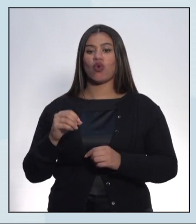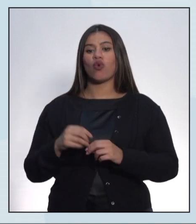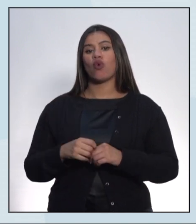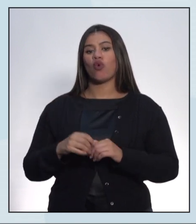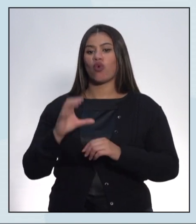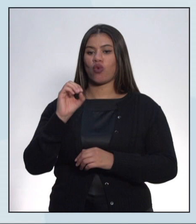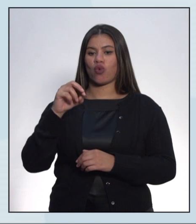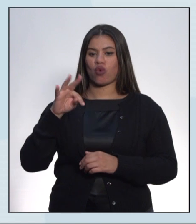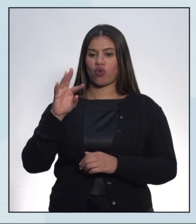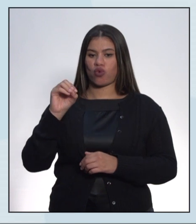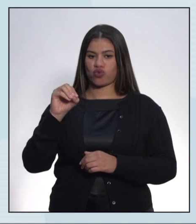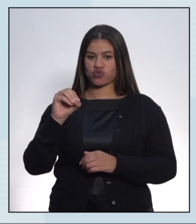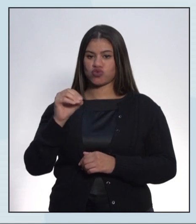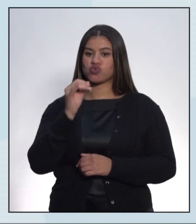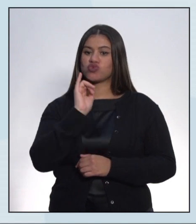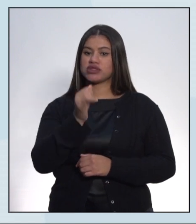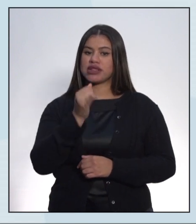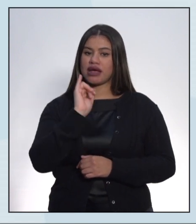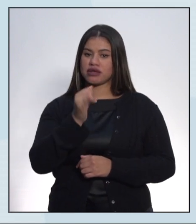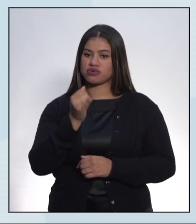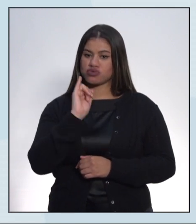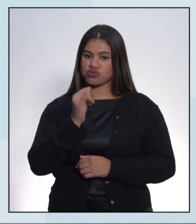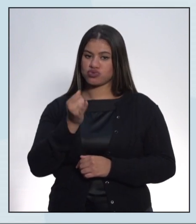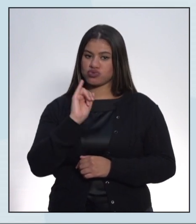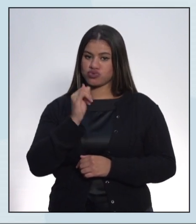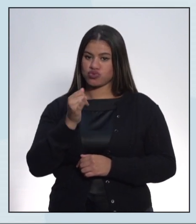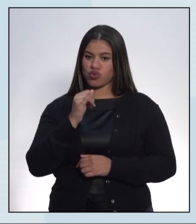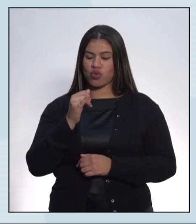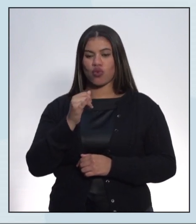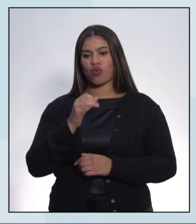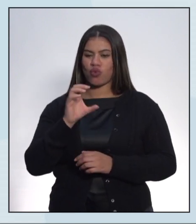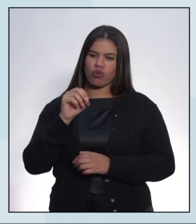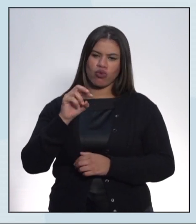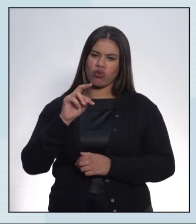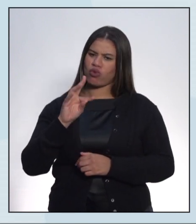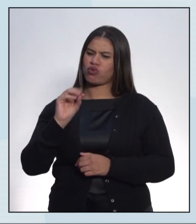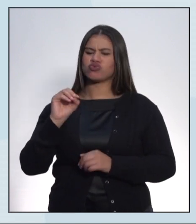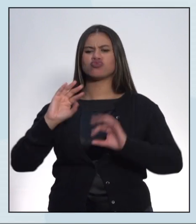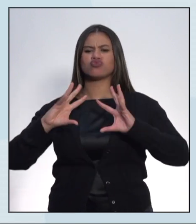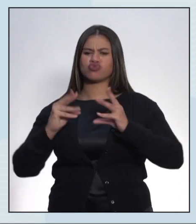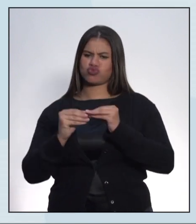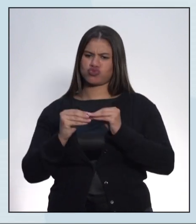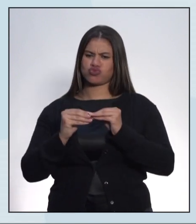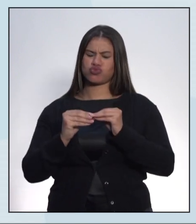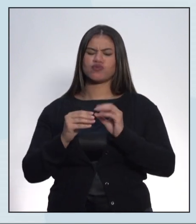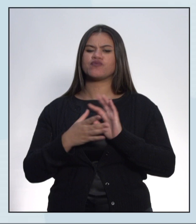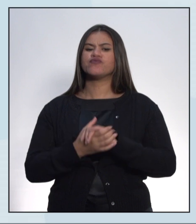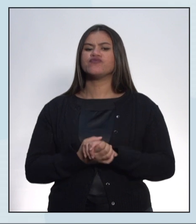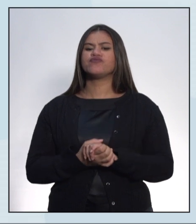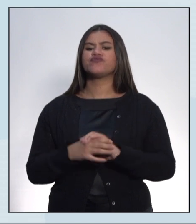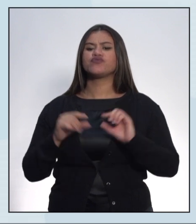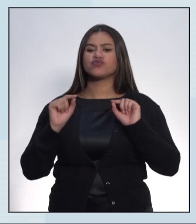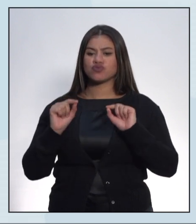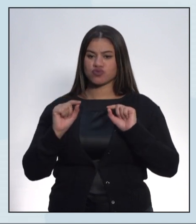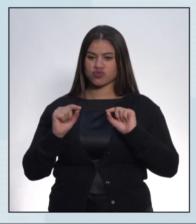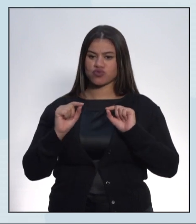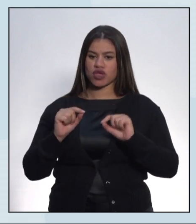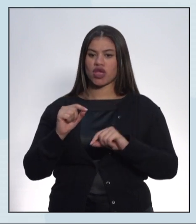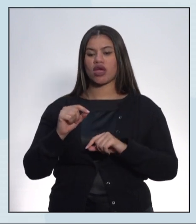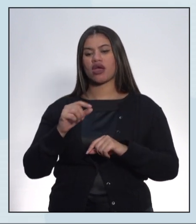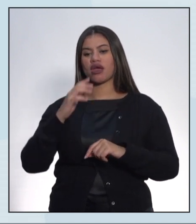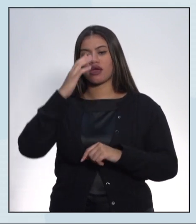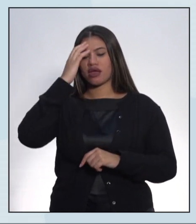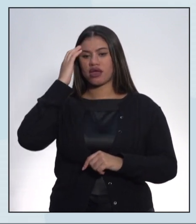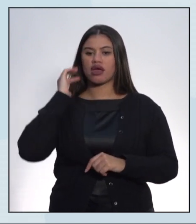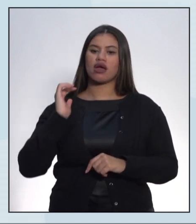O narrador do conto, não só desse, de todos os contos, né? O narrador, nesse no caso, ele é um narrador onisciente.